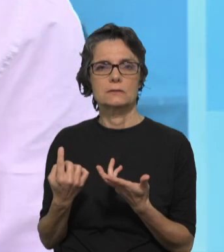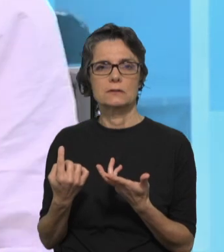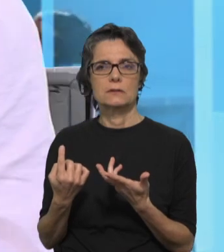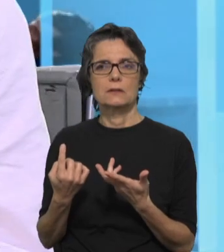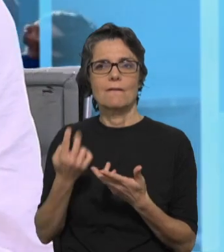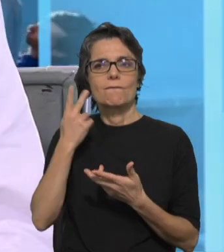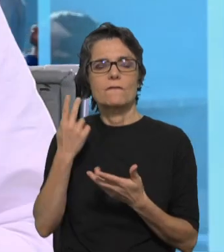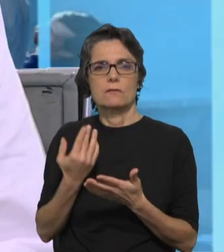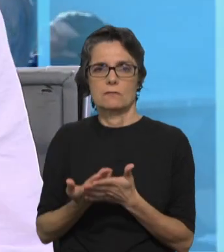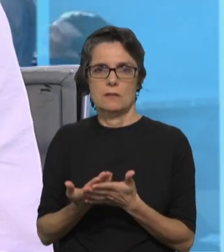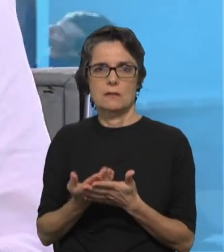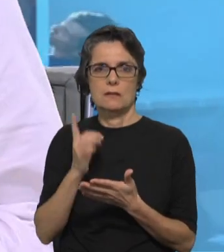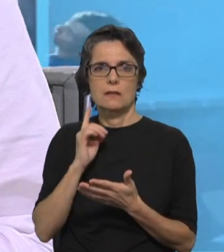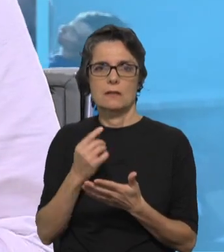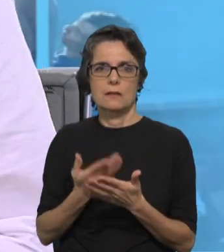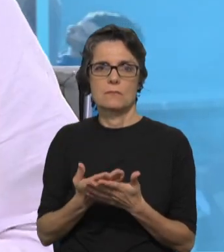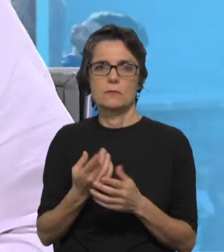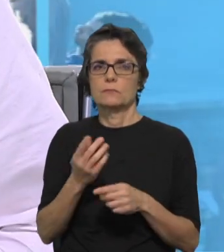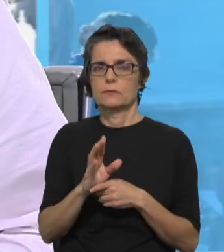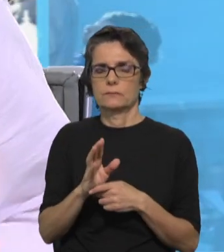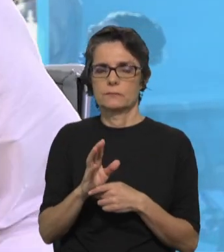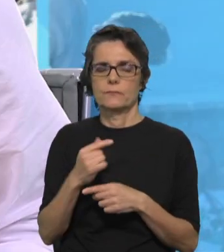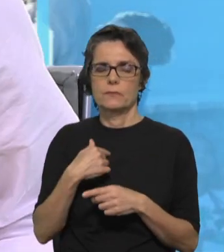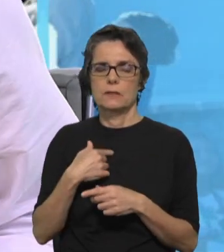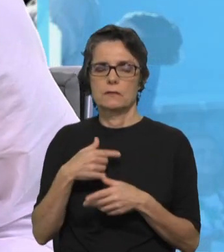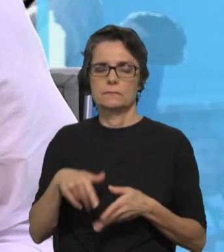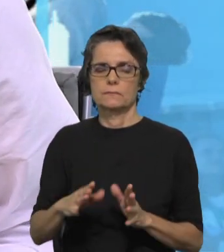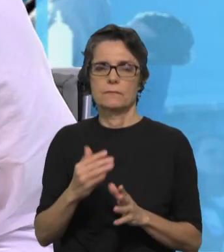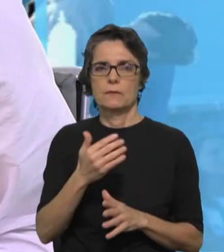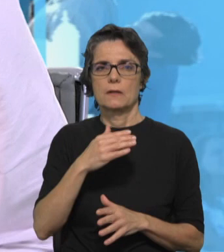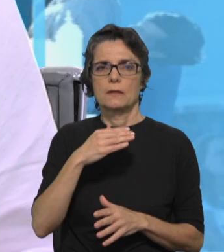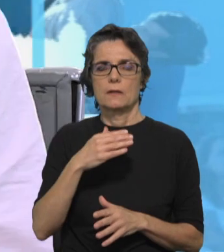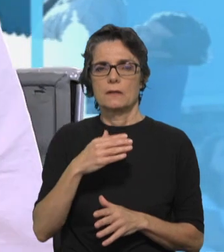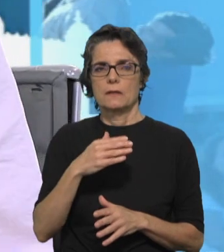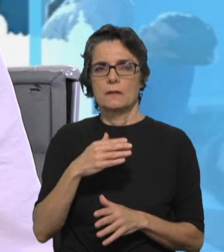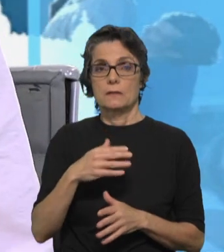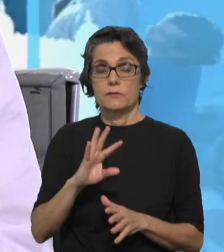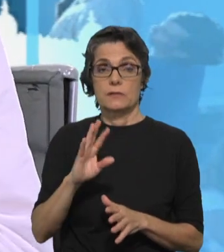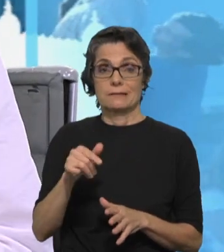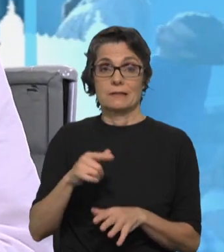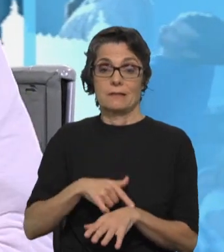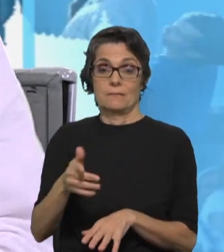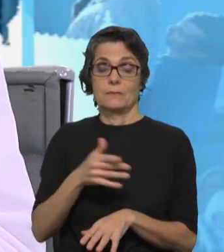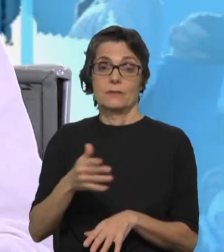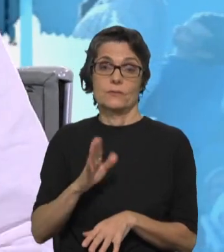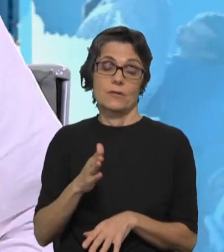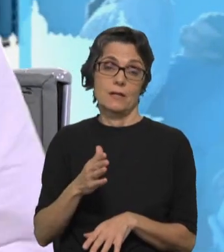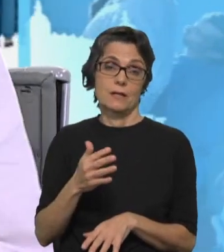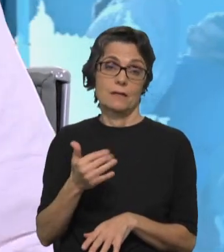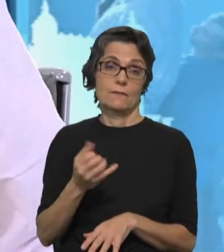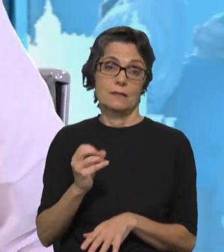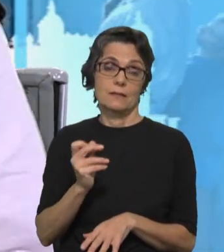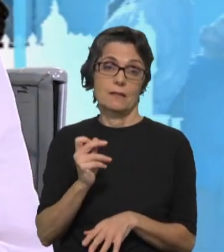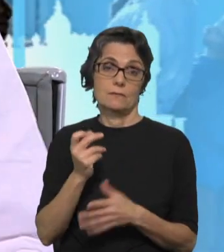E se calhar para nós, como dizia, eu nasci, tinha 20 anos, estávamos a comemorar 20 anos a 25 de Abril, era um dado adquirido, não é? A liberdade